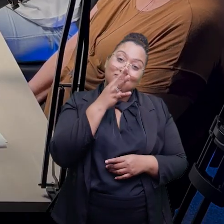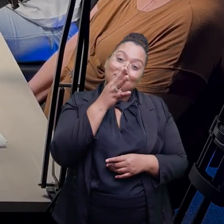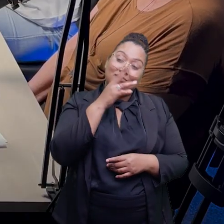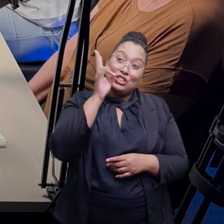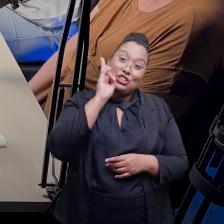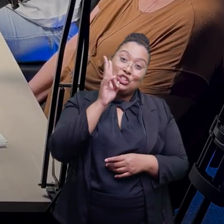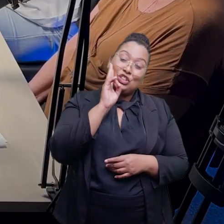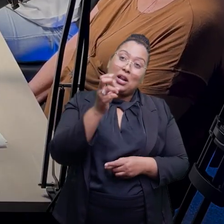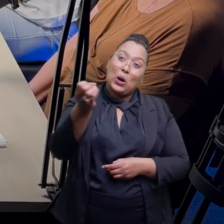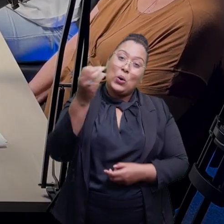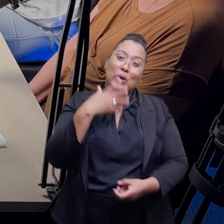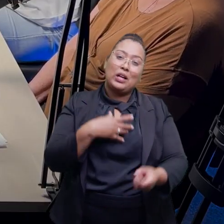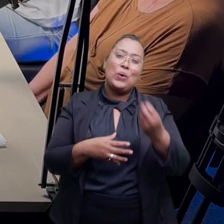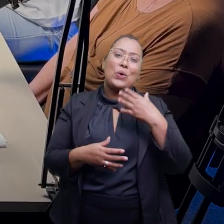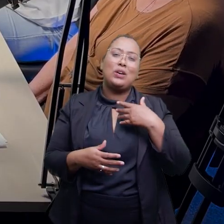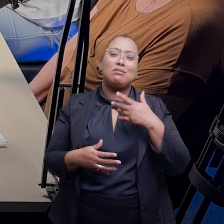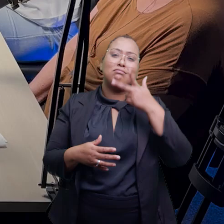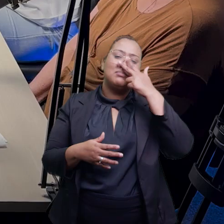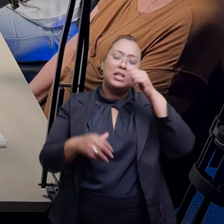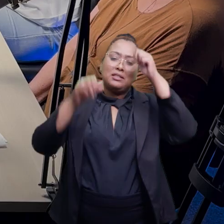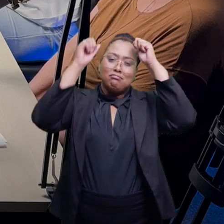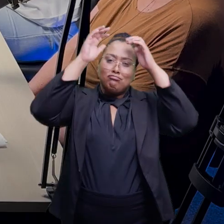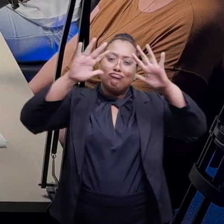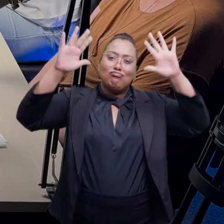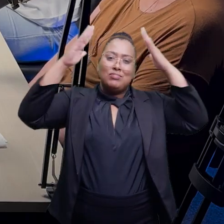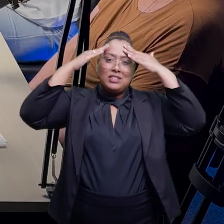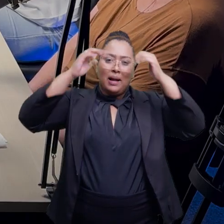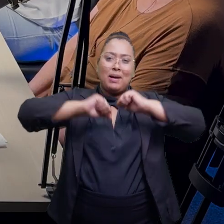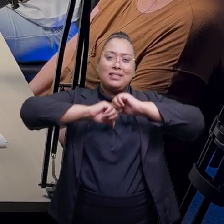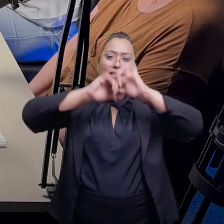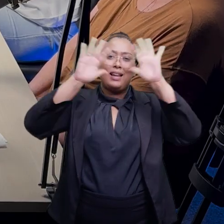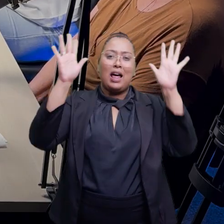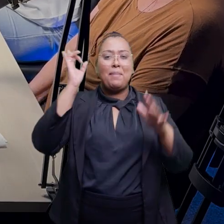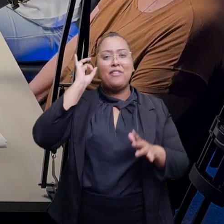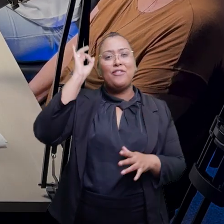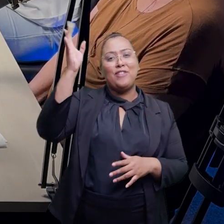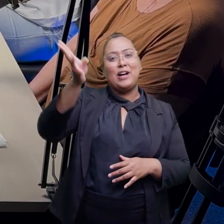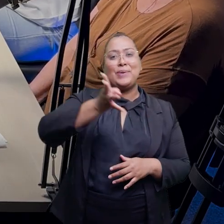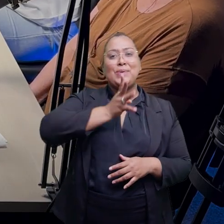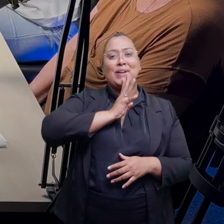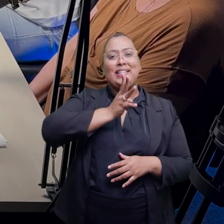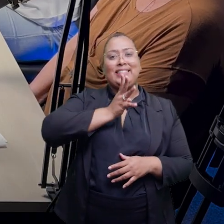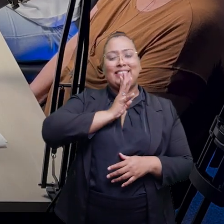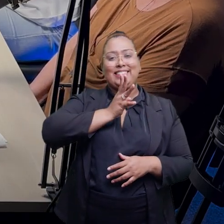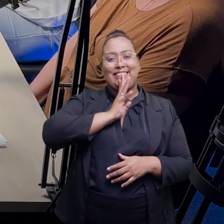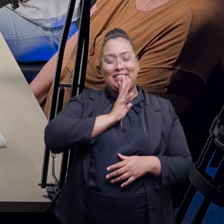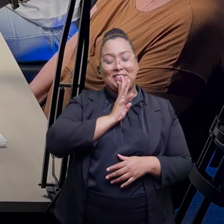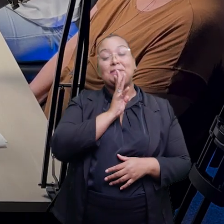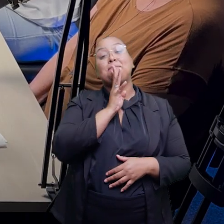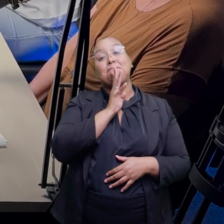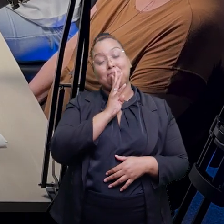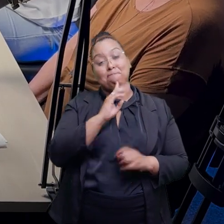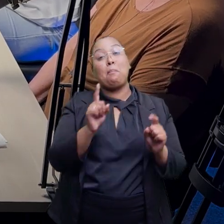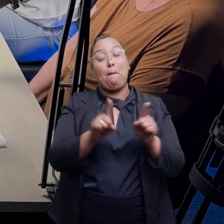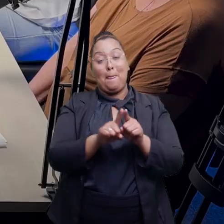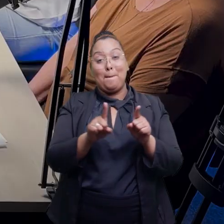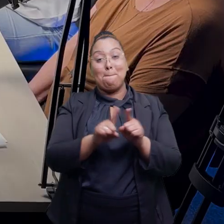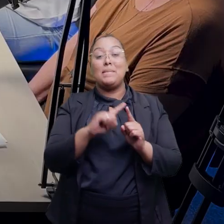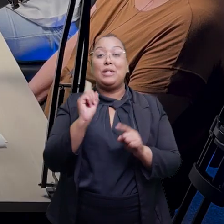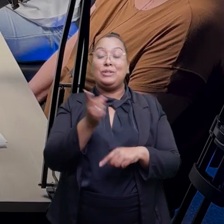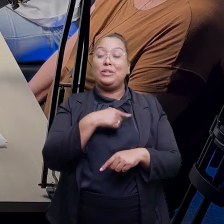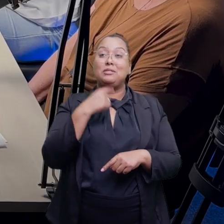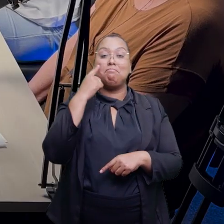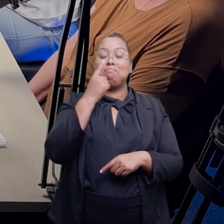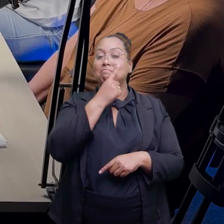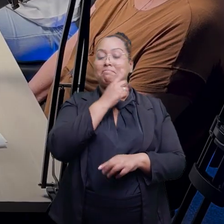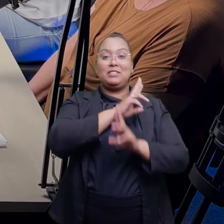histórias, é mais fácil de entender, é mais fácil de conhecer e a gente pode realmente